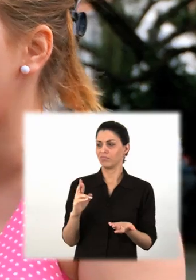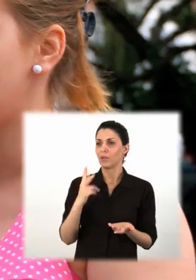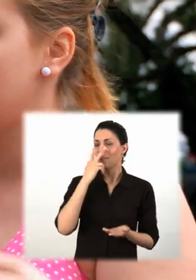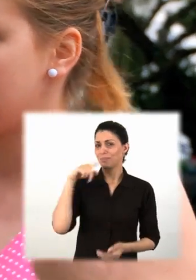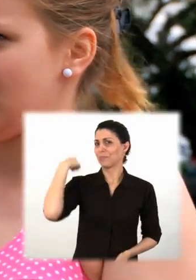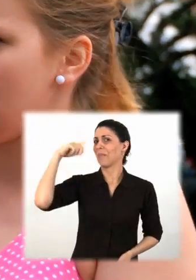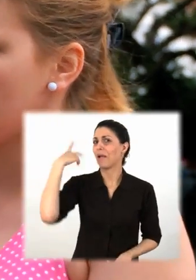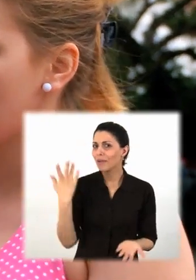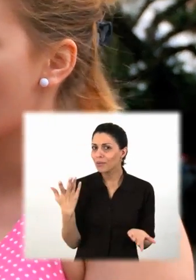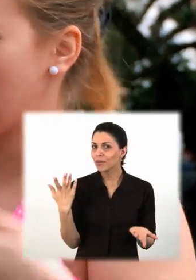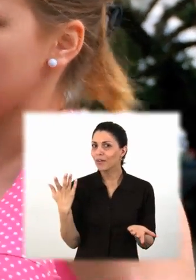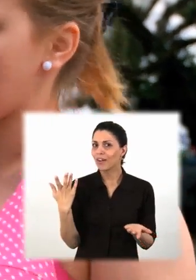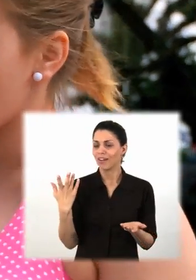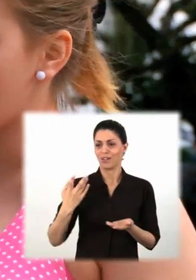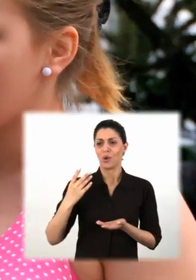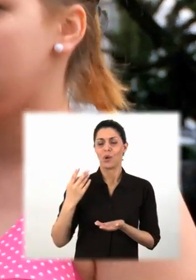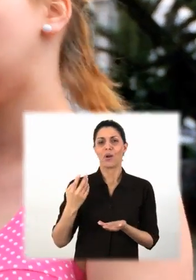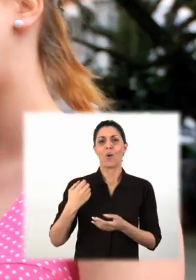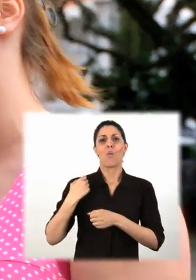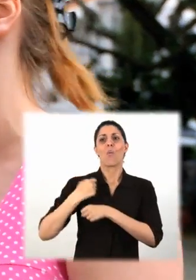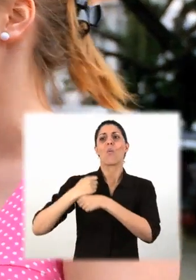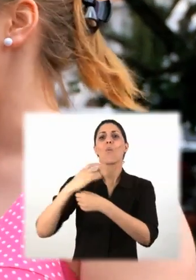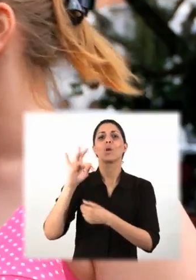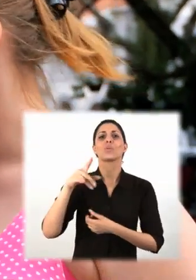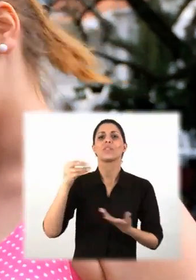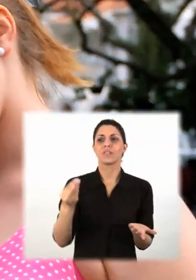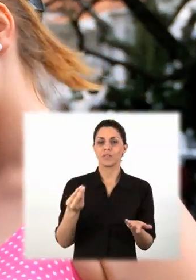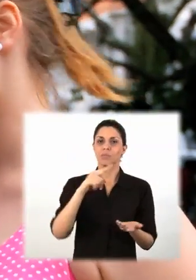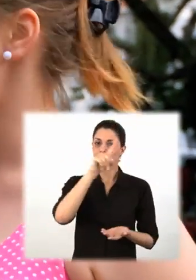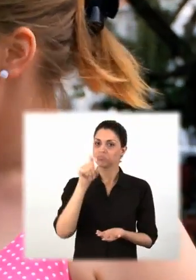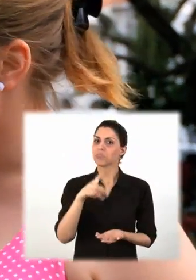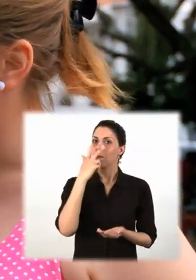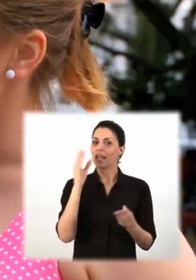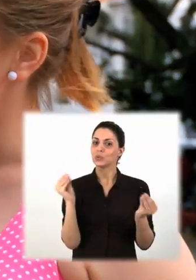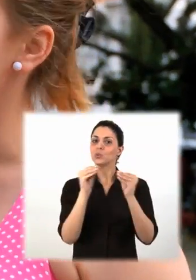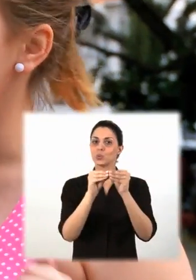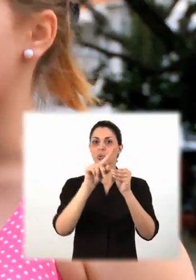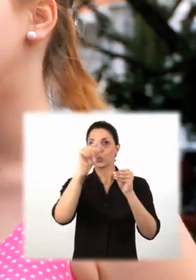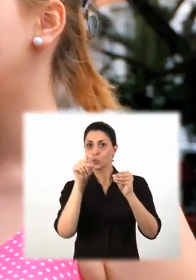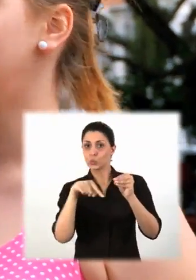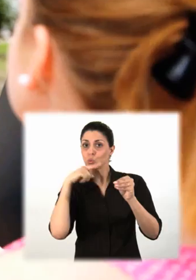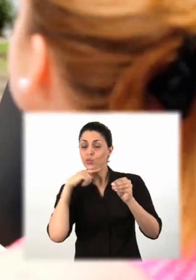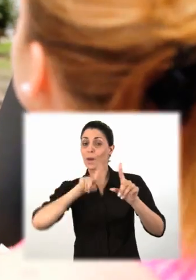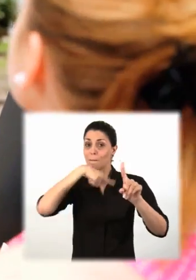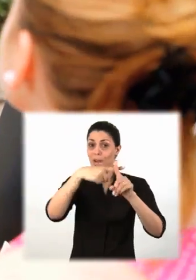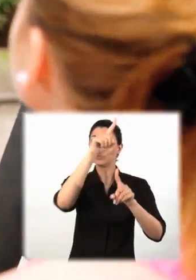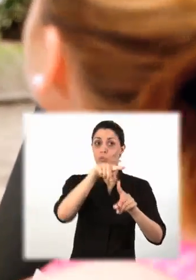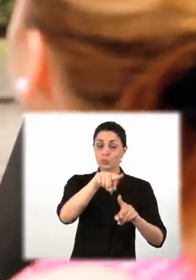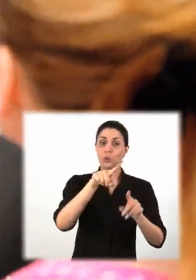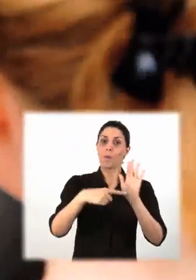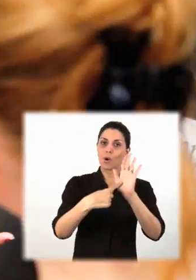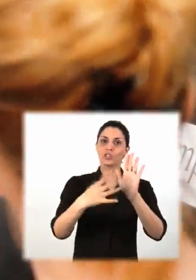vizinho foi: você tá maluco? Quanto tempo? Então é uma interrogação com uma exclamação. Ou seja, ele